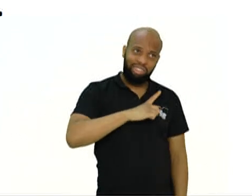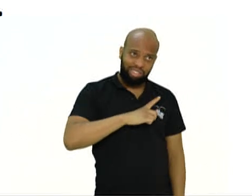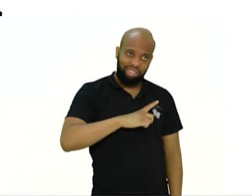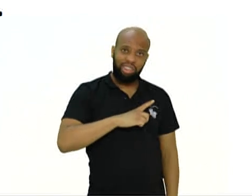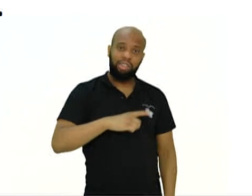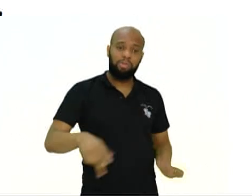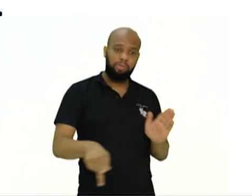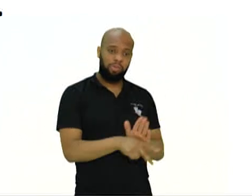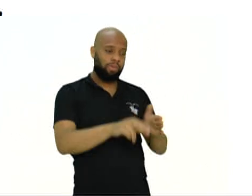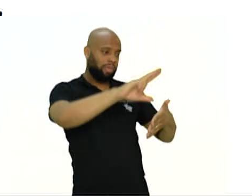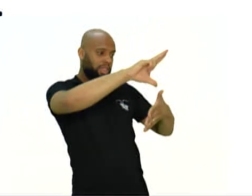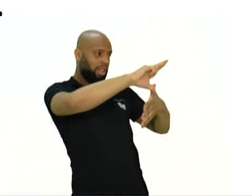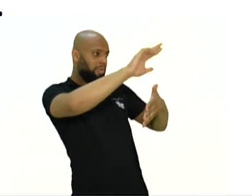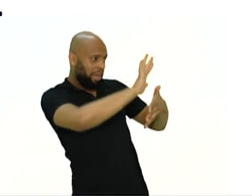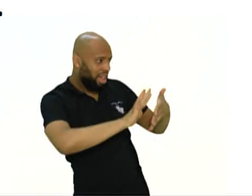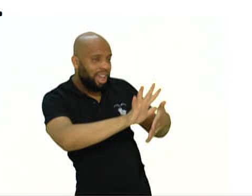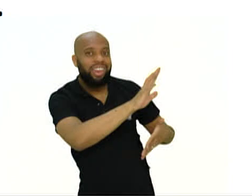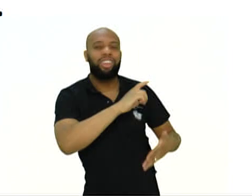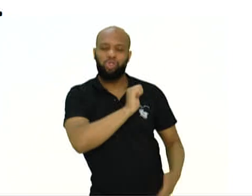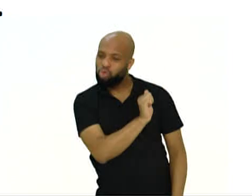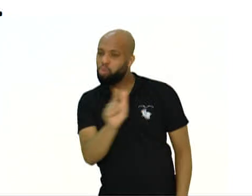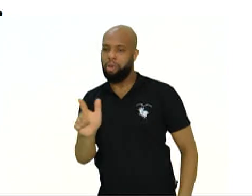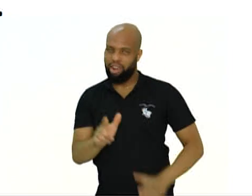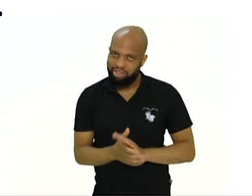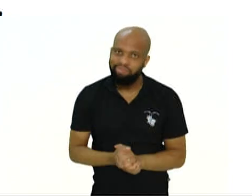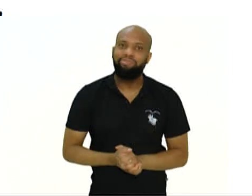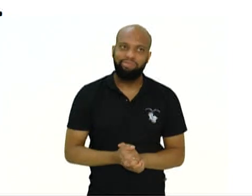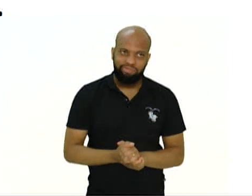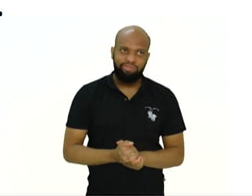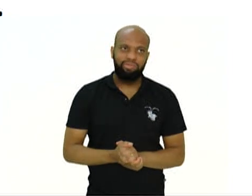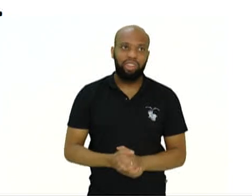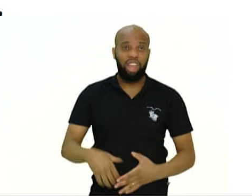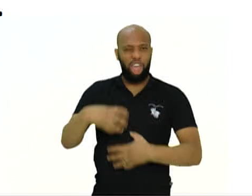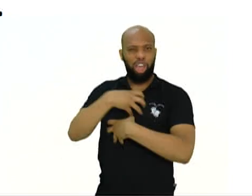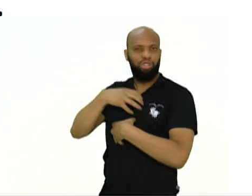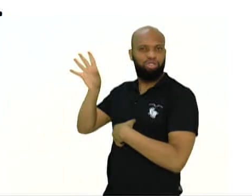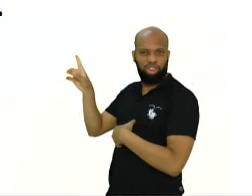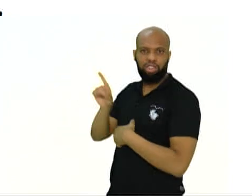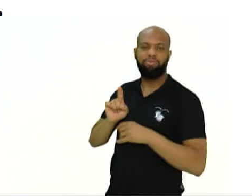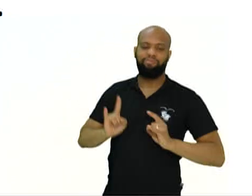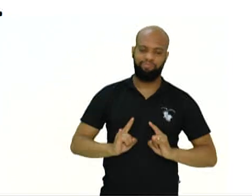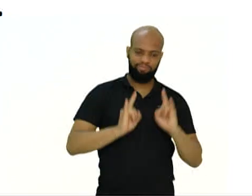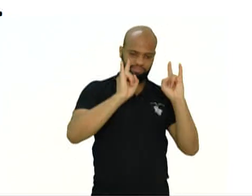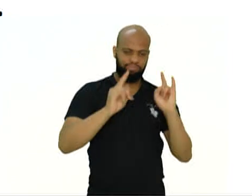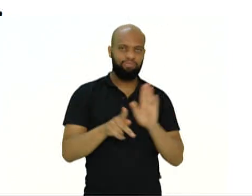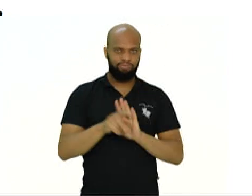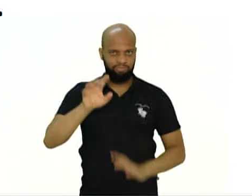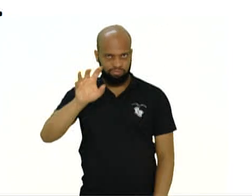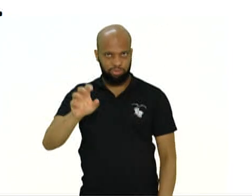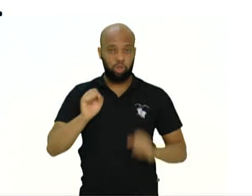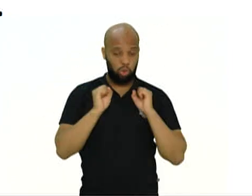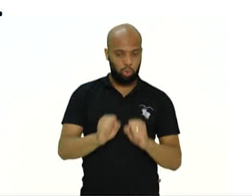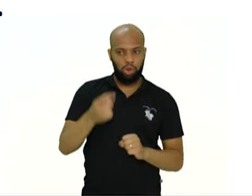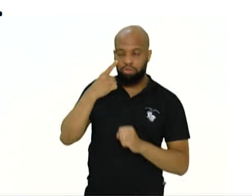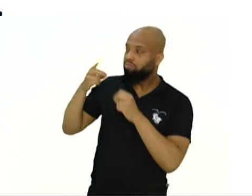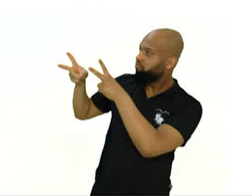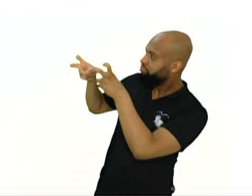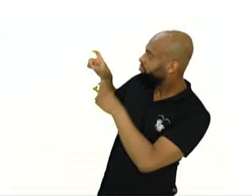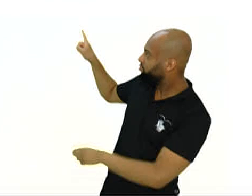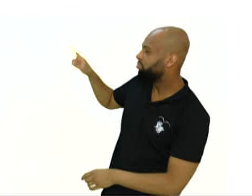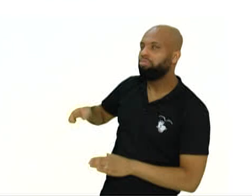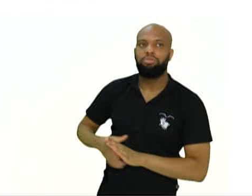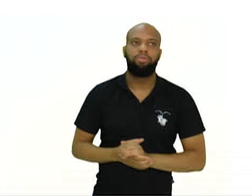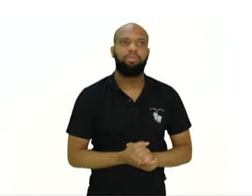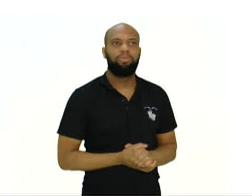na América Latina, né? Então, aqui é a fachada de uma dessas ocupações, como vocês podem observar.